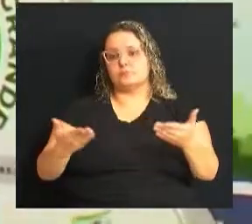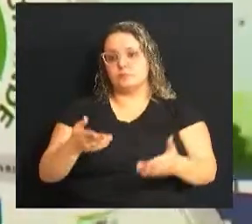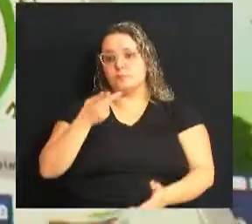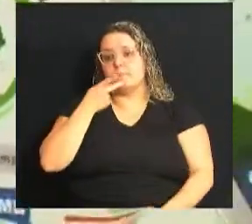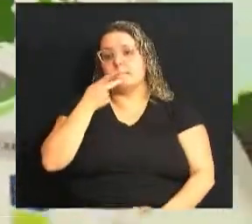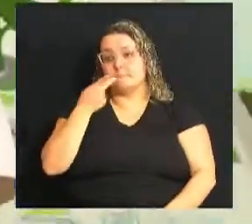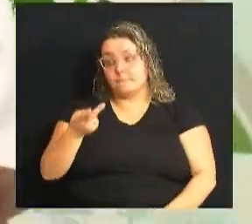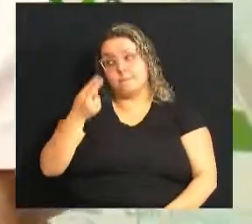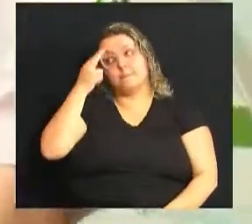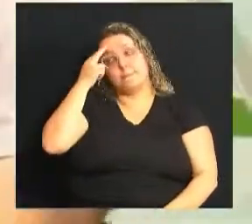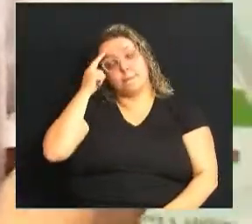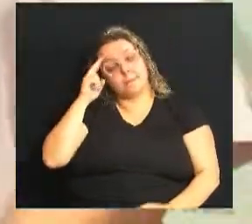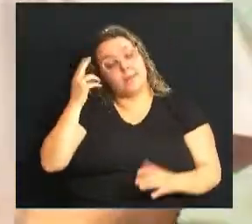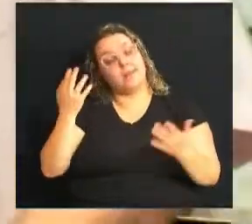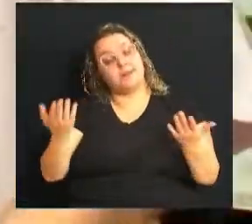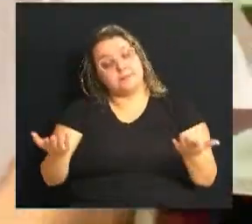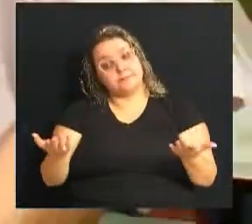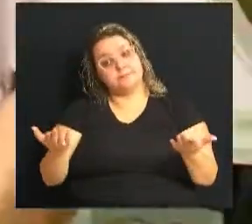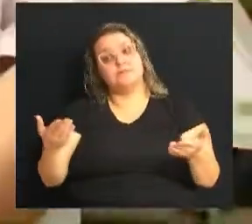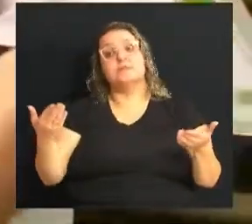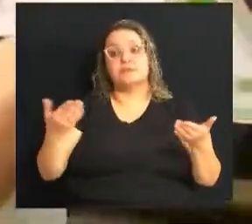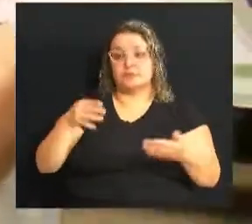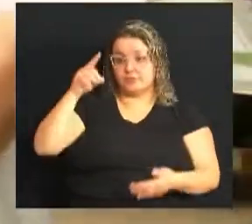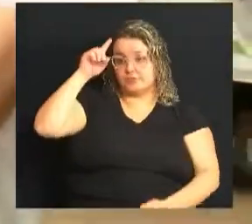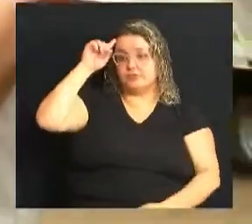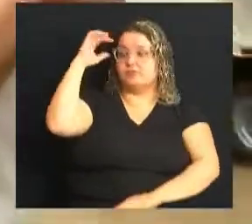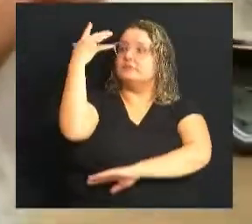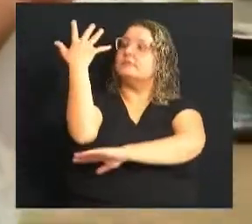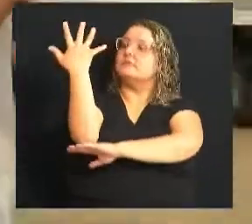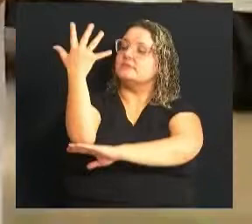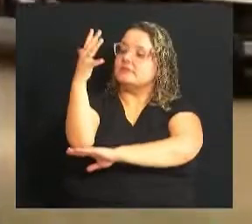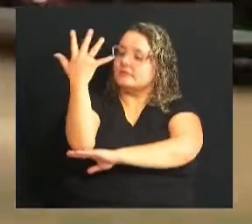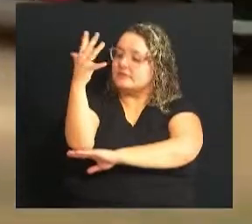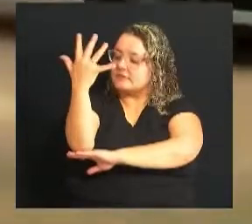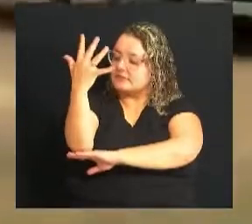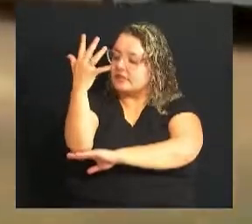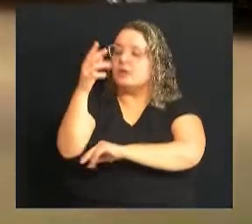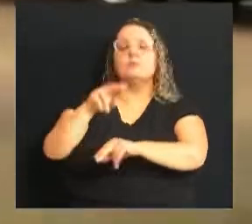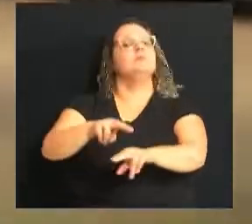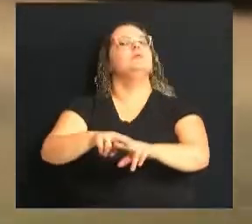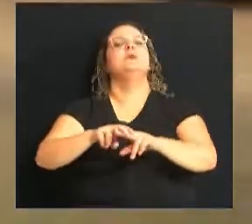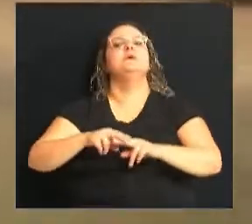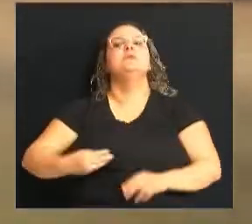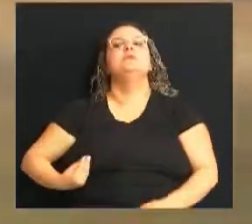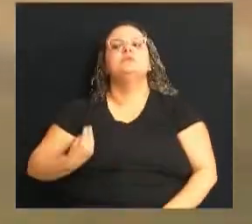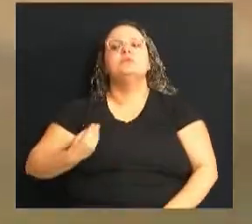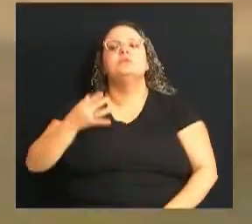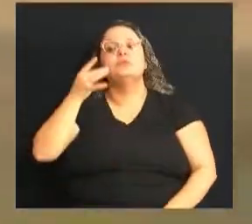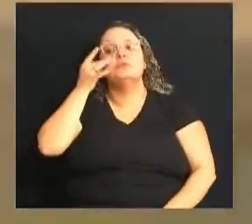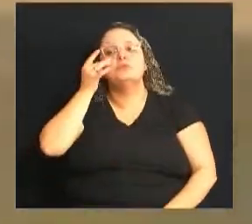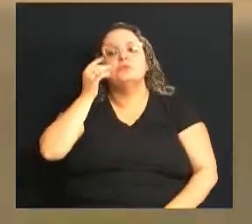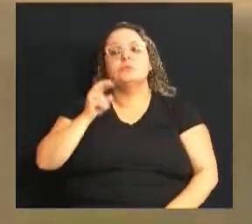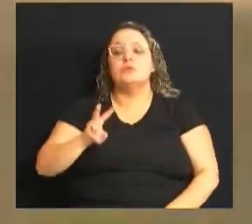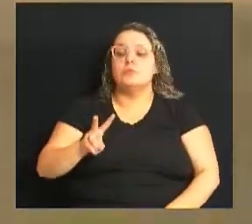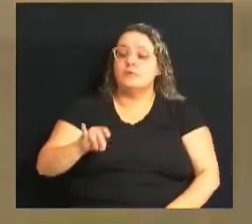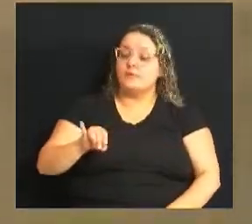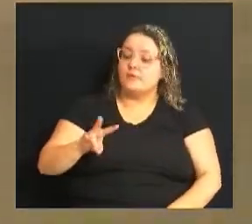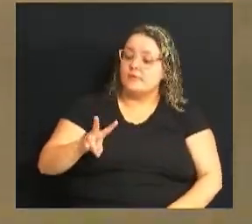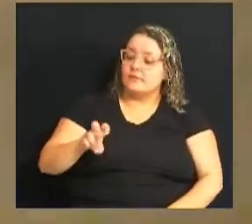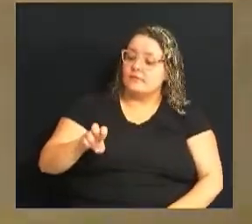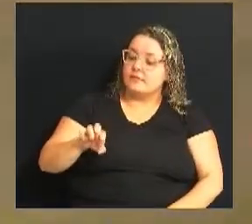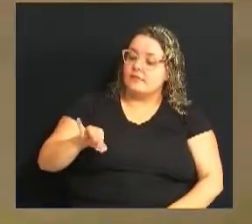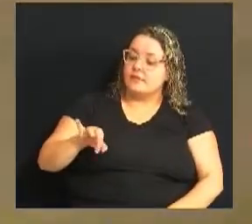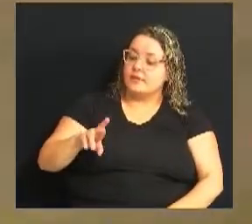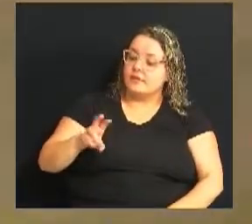Gabriel, hoje é o Dia da Árvore, por isso estamos aqui ao vivo no Viveiro Municipal. Então, gostaria de saber do